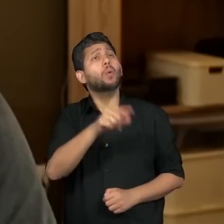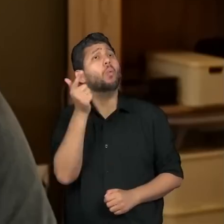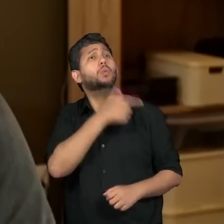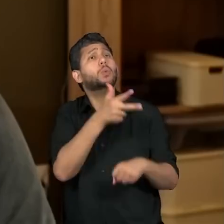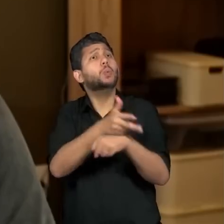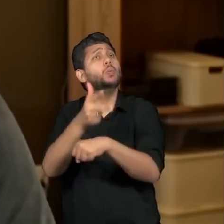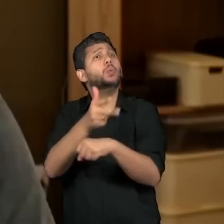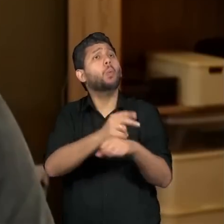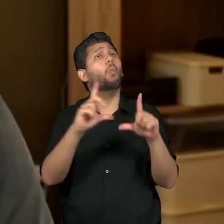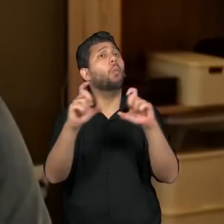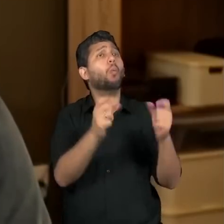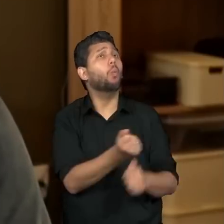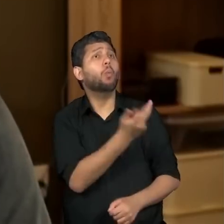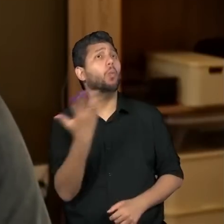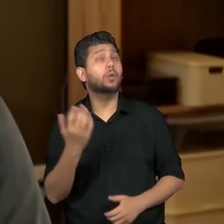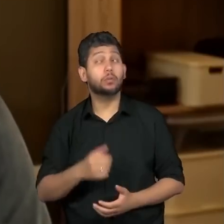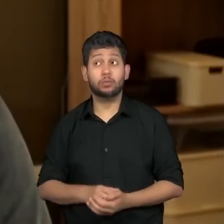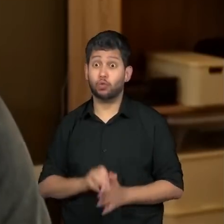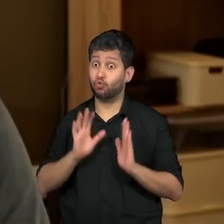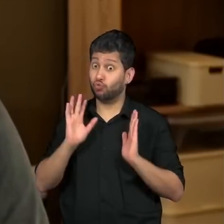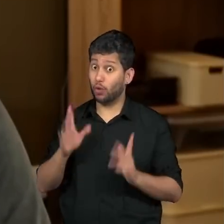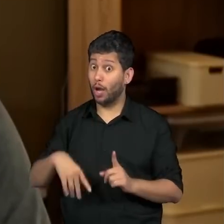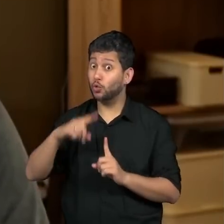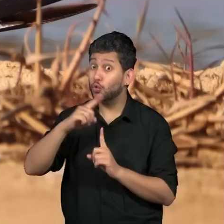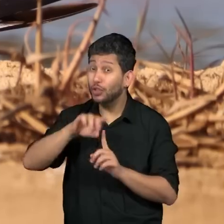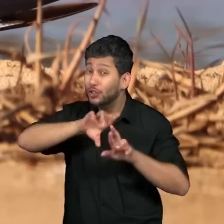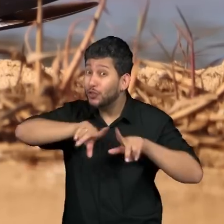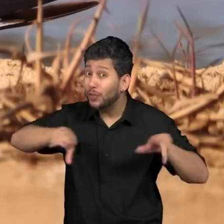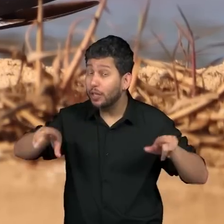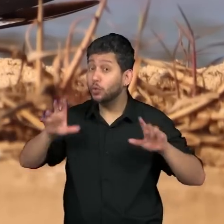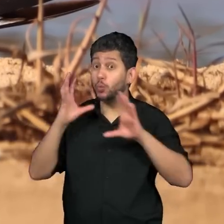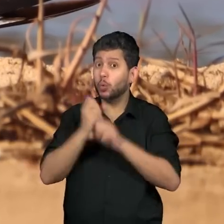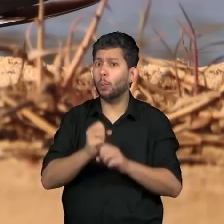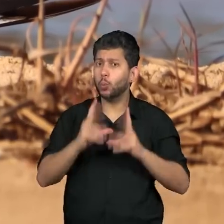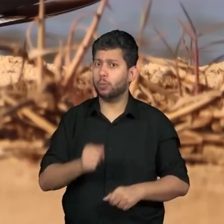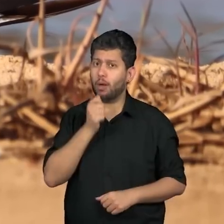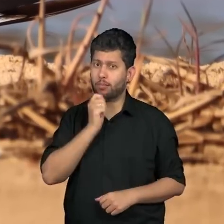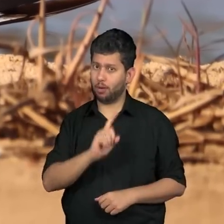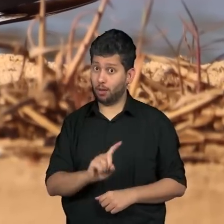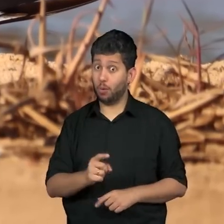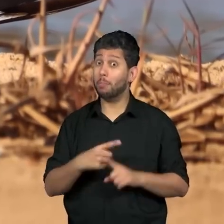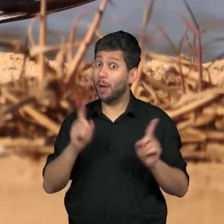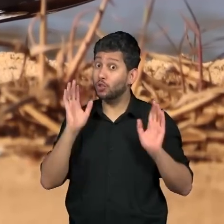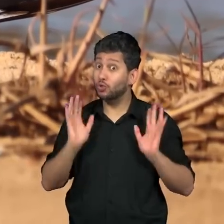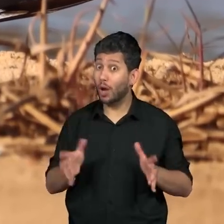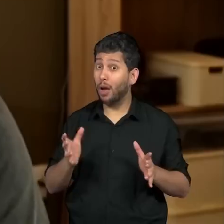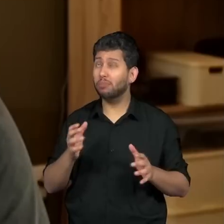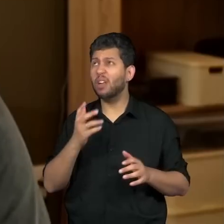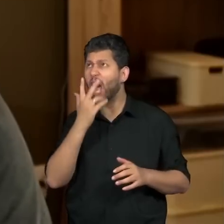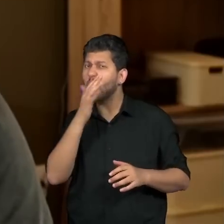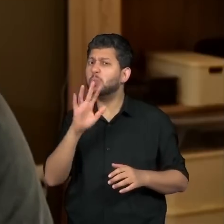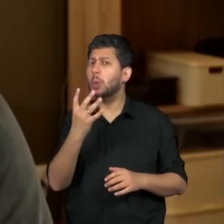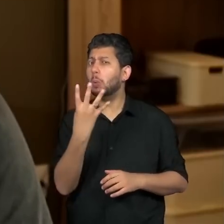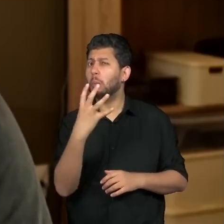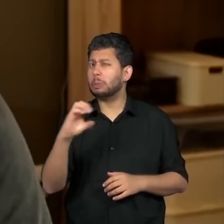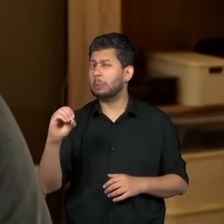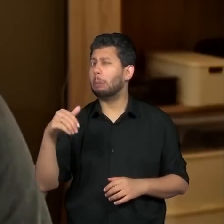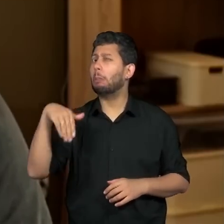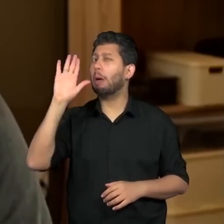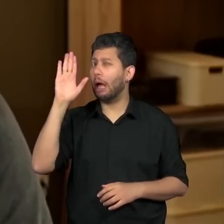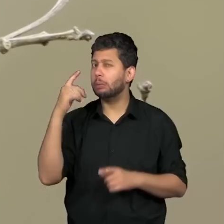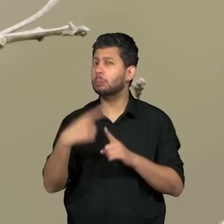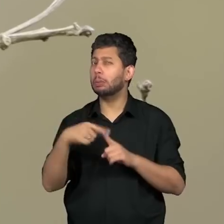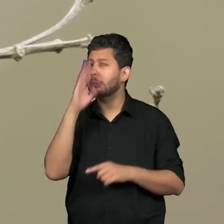registrar? Não chegamos ainda a somar todas as espécies, mas certamente foram mais de 400 registradas nessas andanças